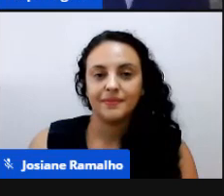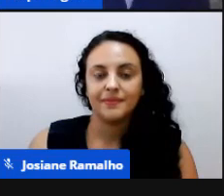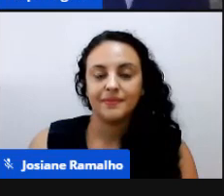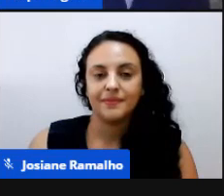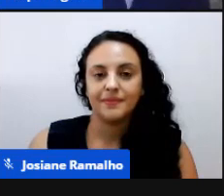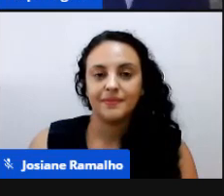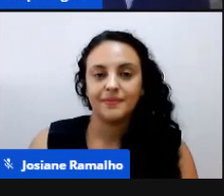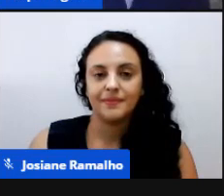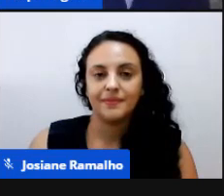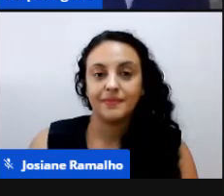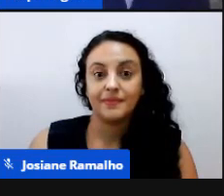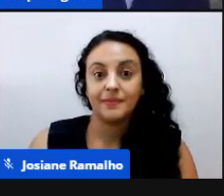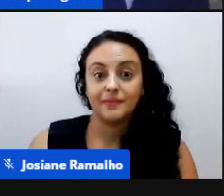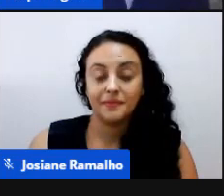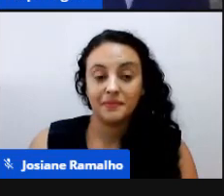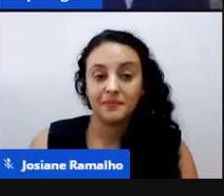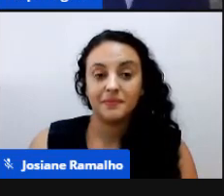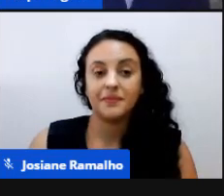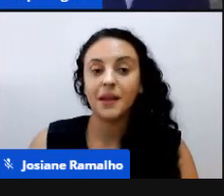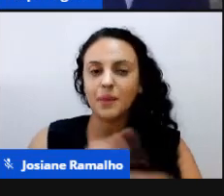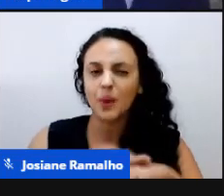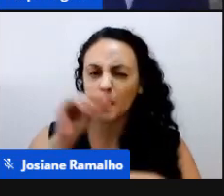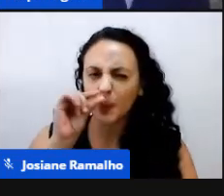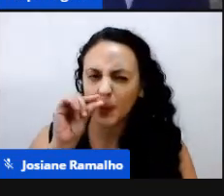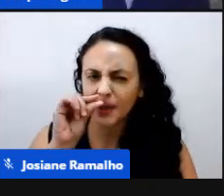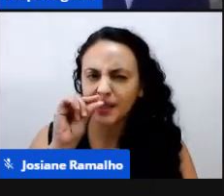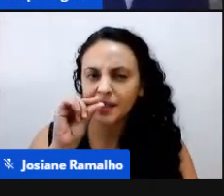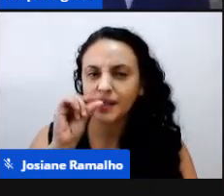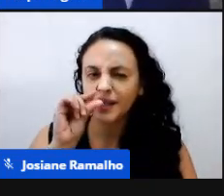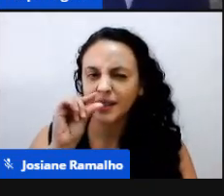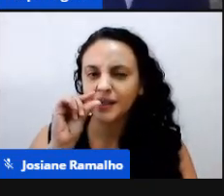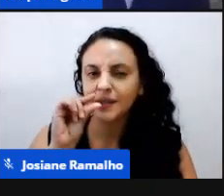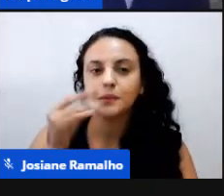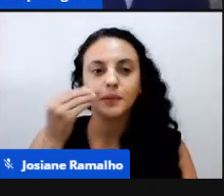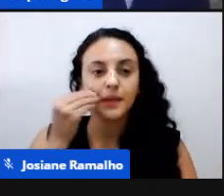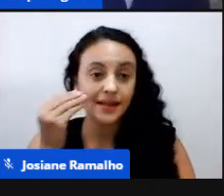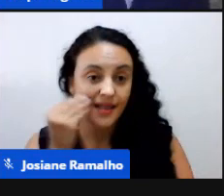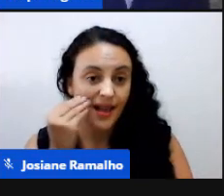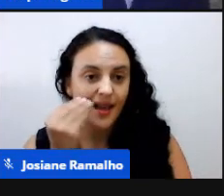hein? Ó. Mais um pouquinho.